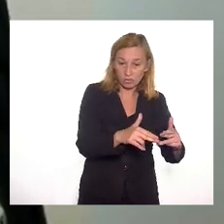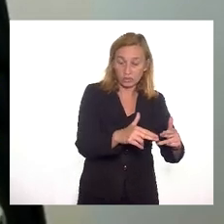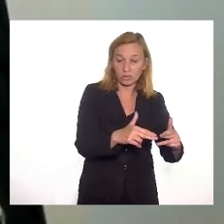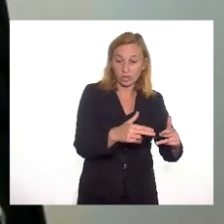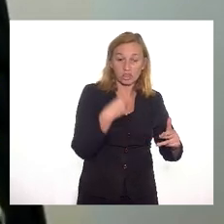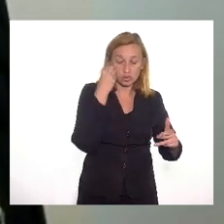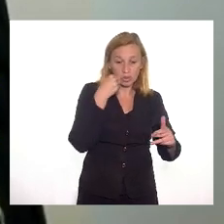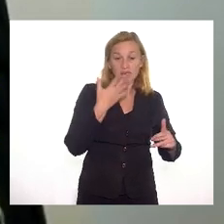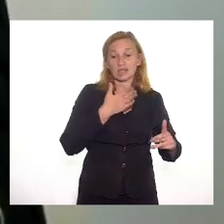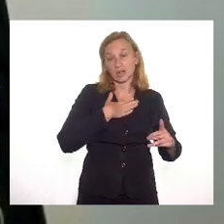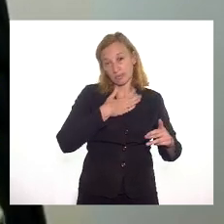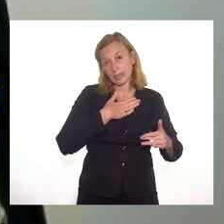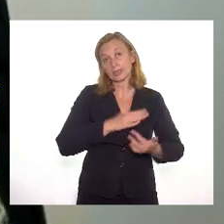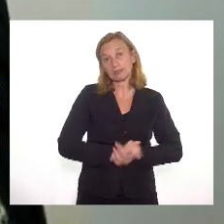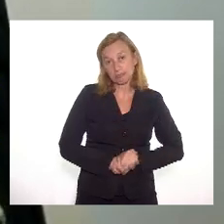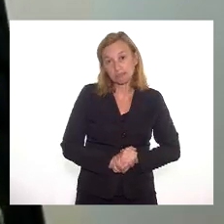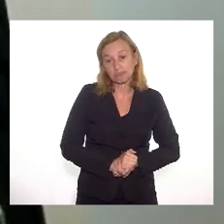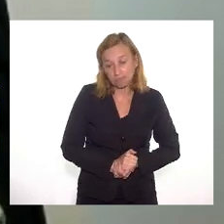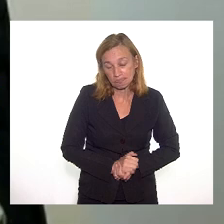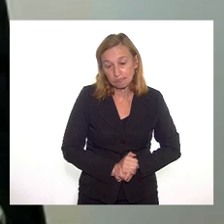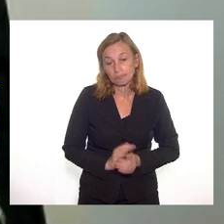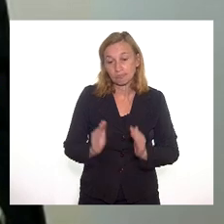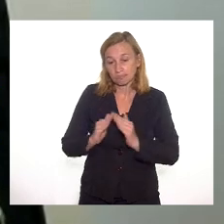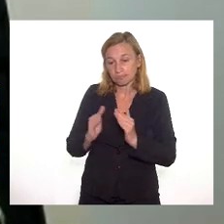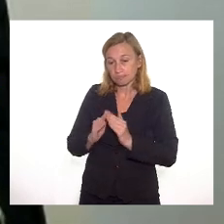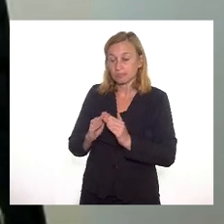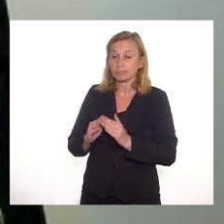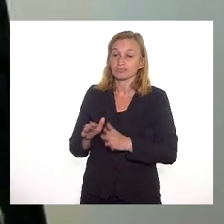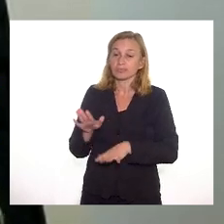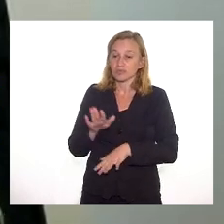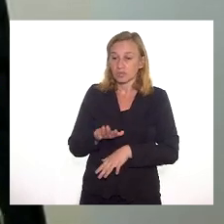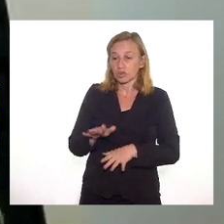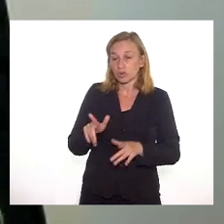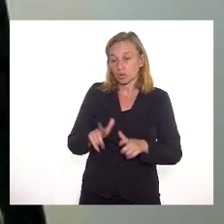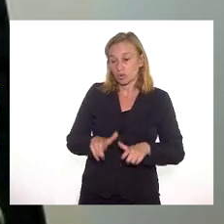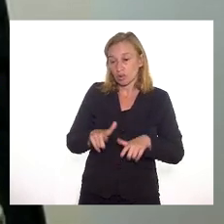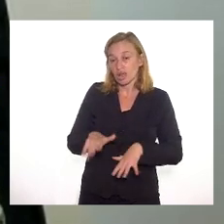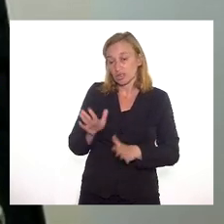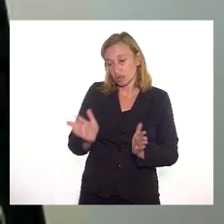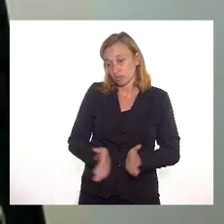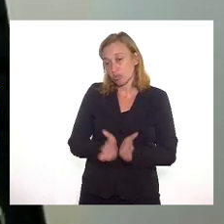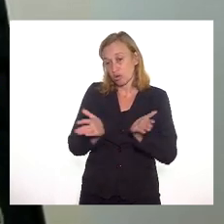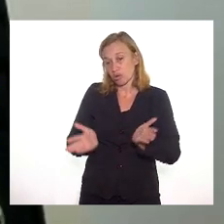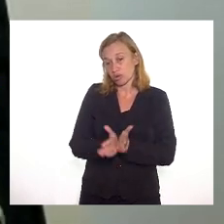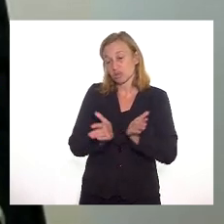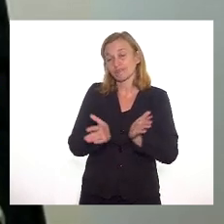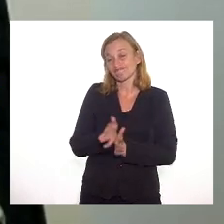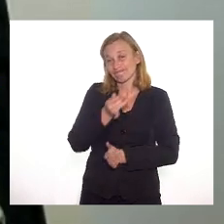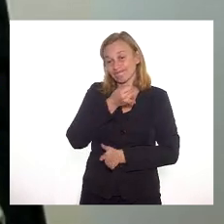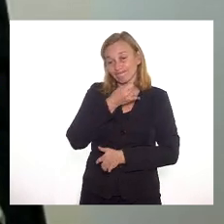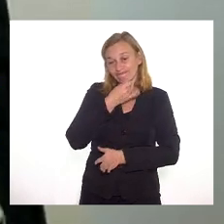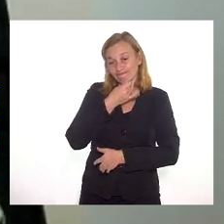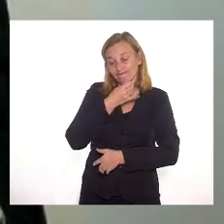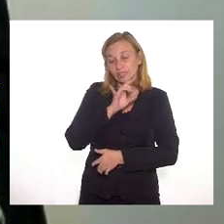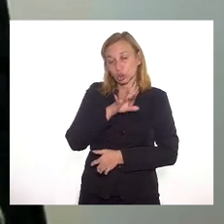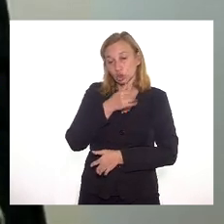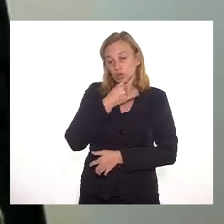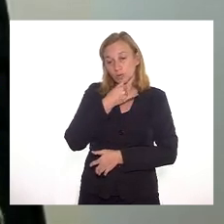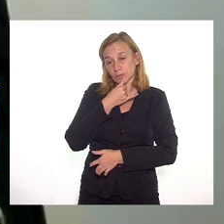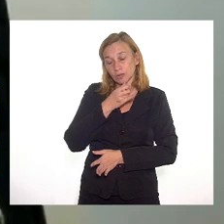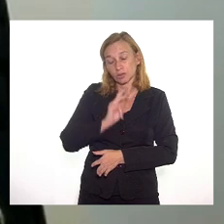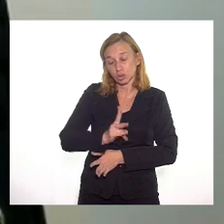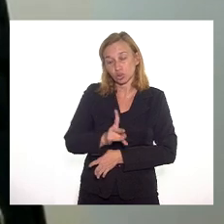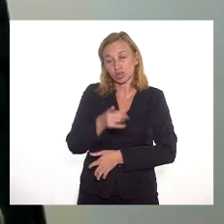de rotulação das pessoas moradoras de bairros pobres, periféricos. Lamentável. A gente só tem que lamentar e